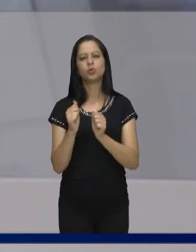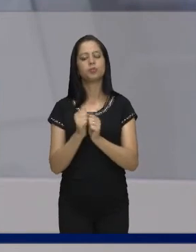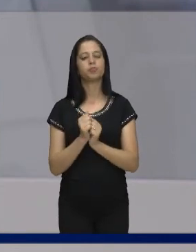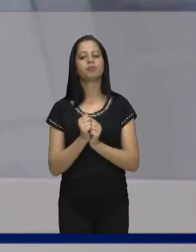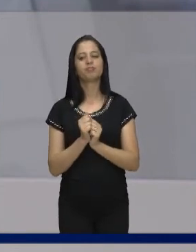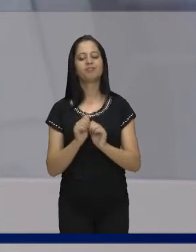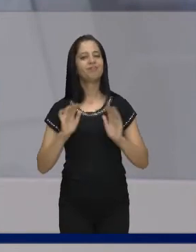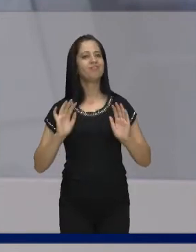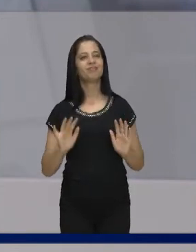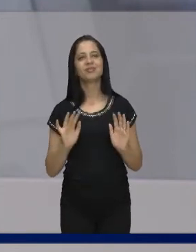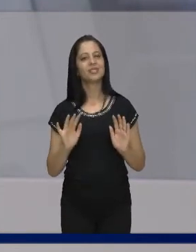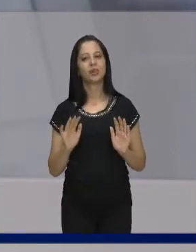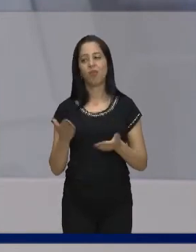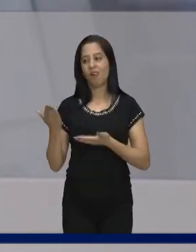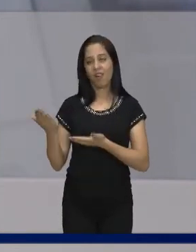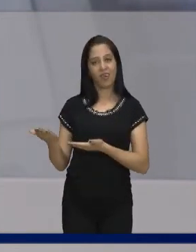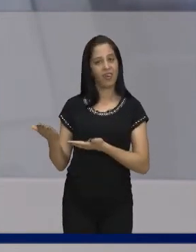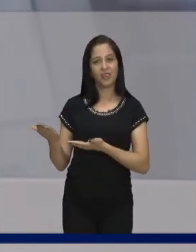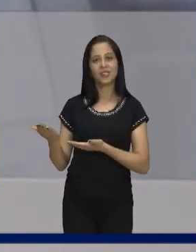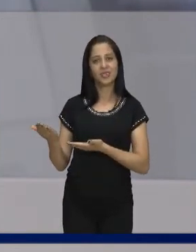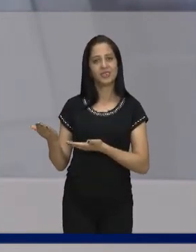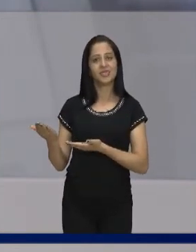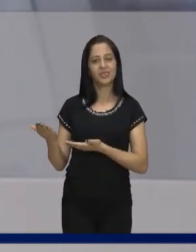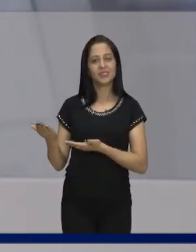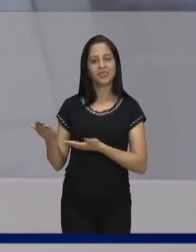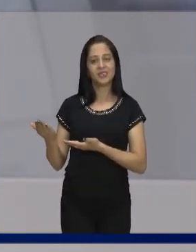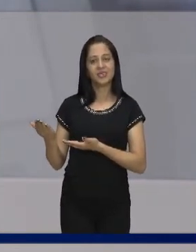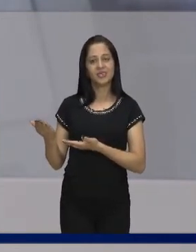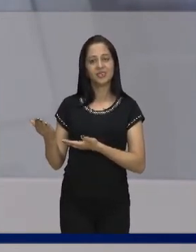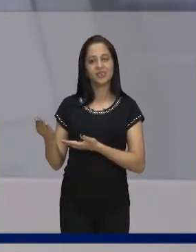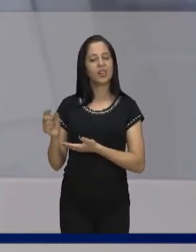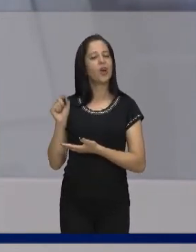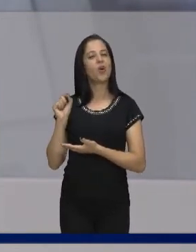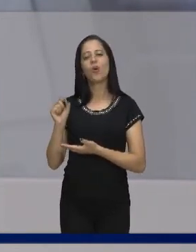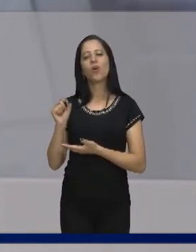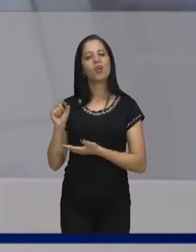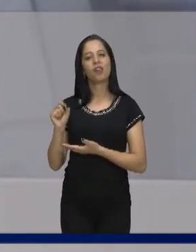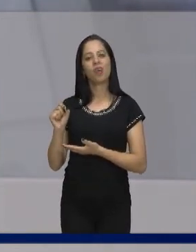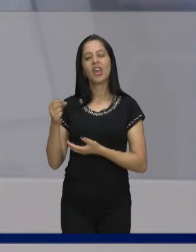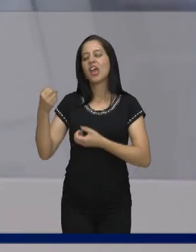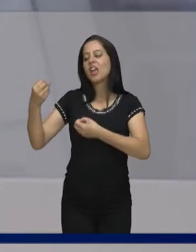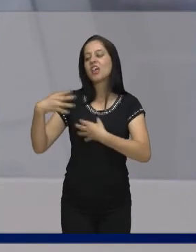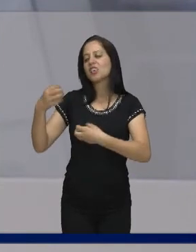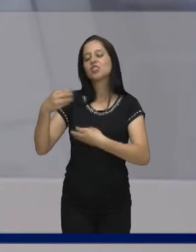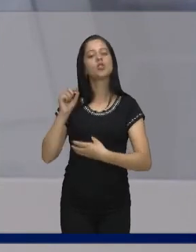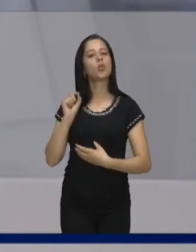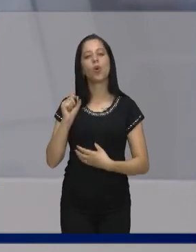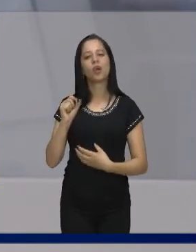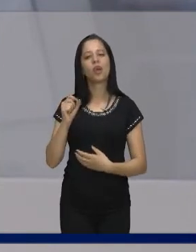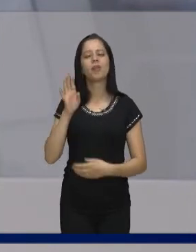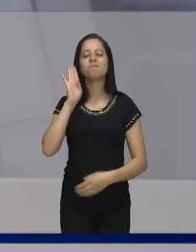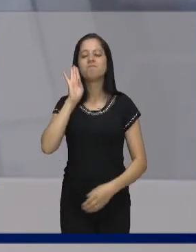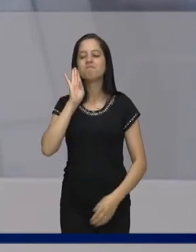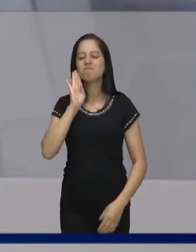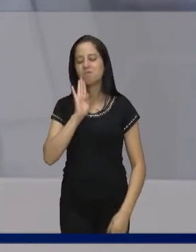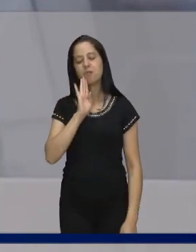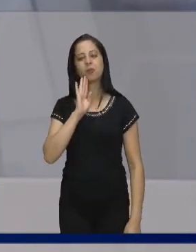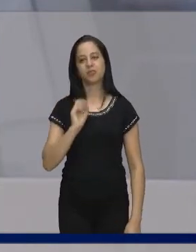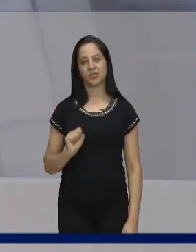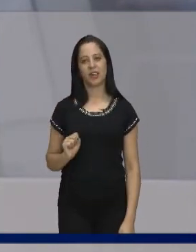Então, o exemplo dele, o legado que ele deixa para nós é exatamente isso. Muita bondade, muita